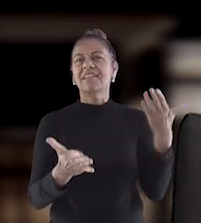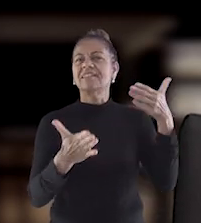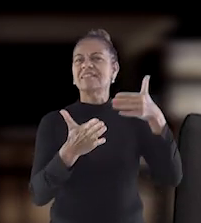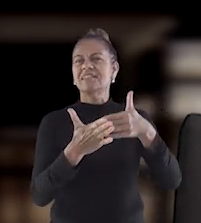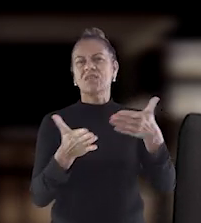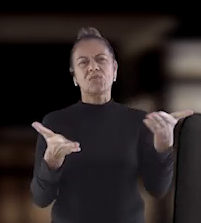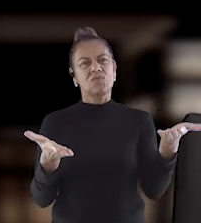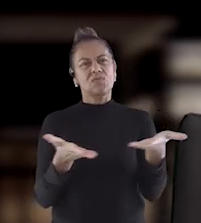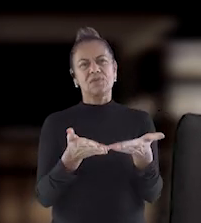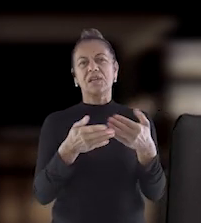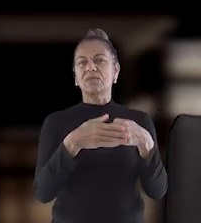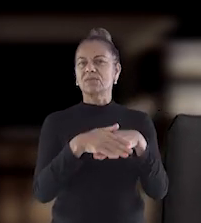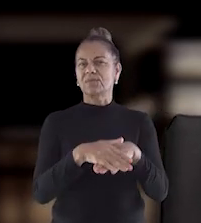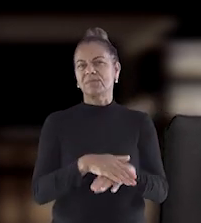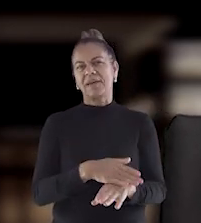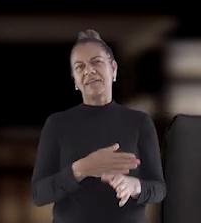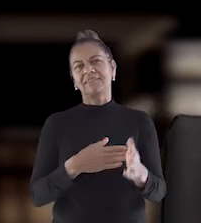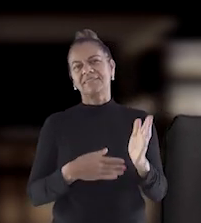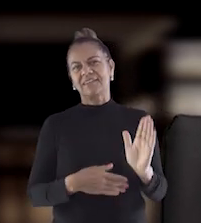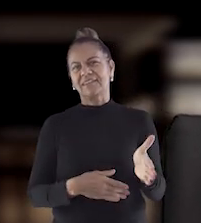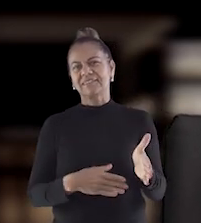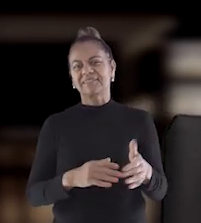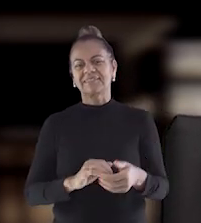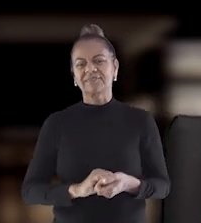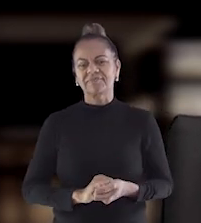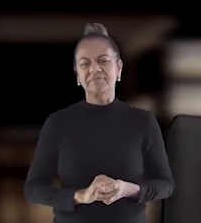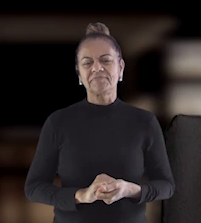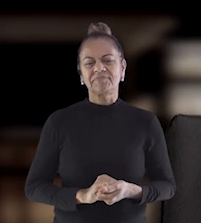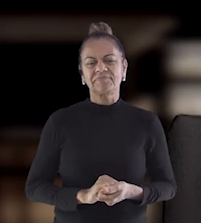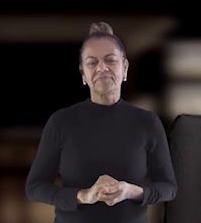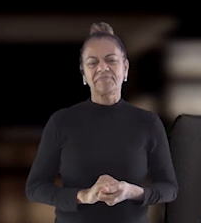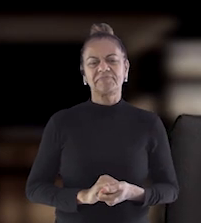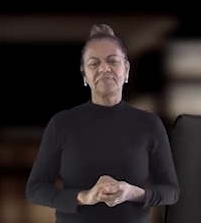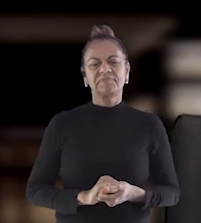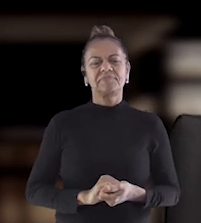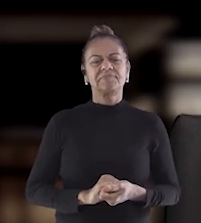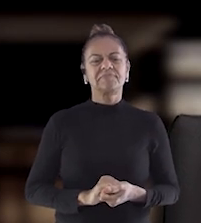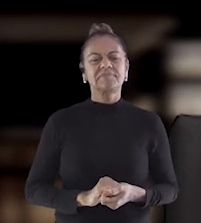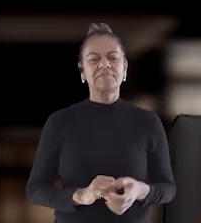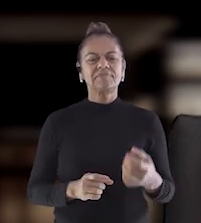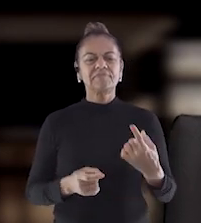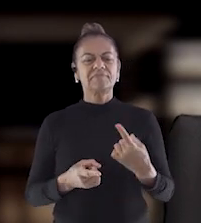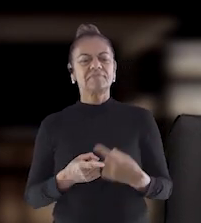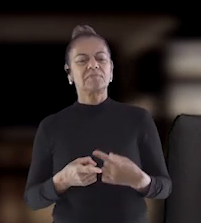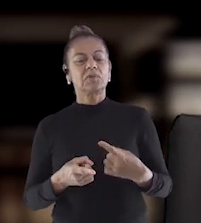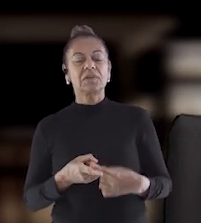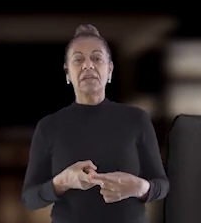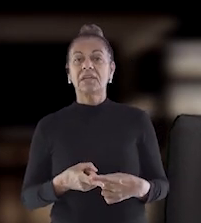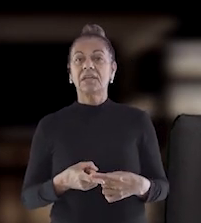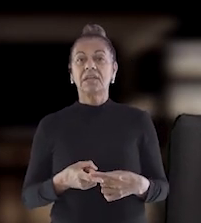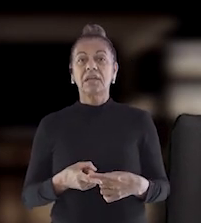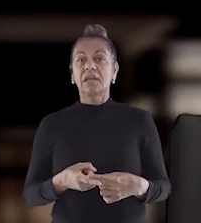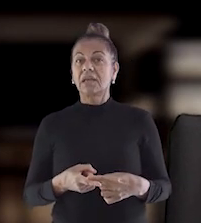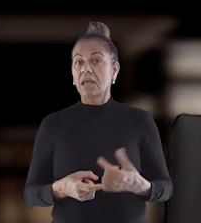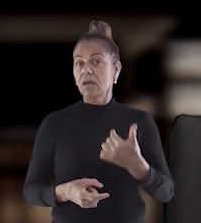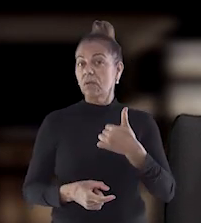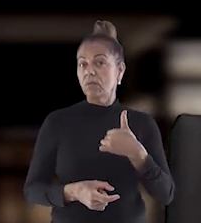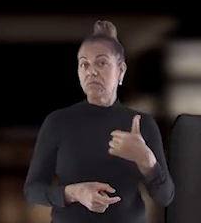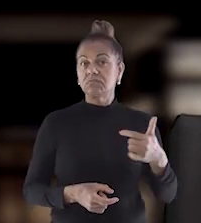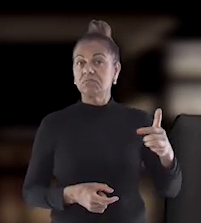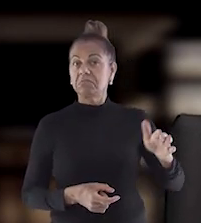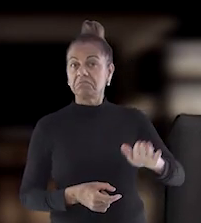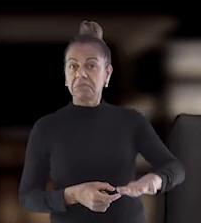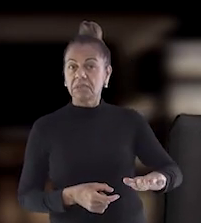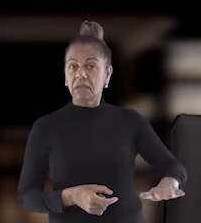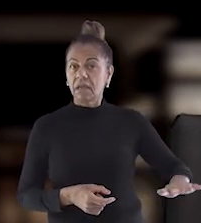a minha mãe era uma pessoa assim, bem... Minha mãe é humilde até hoje. A minha mãe já acostumou a viver na vida